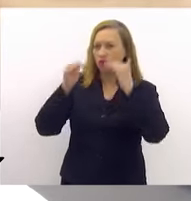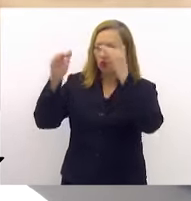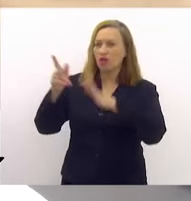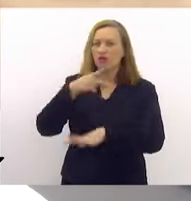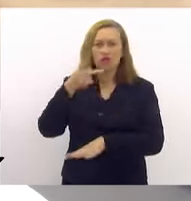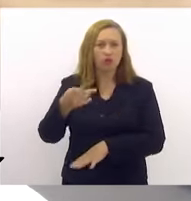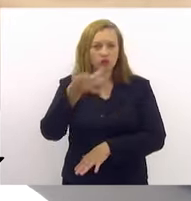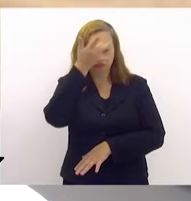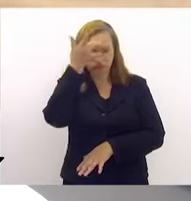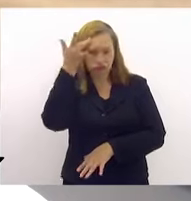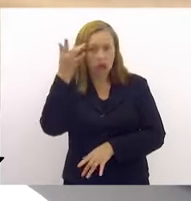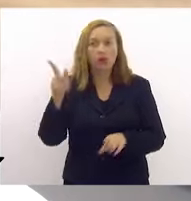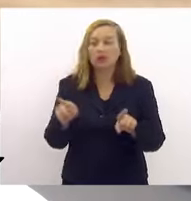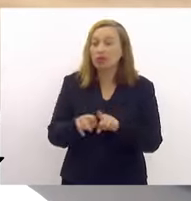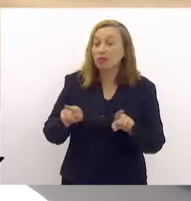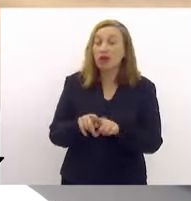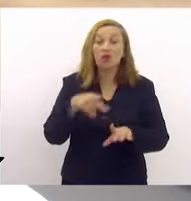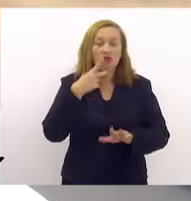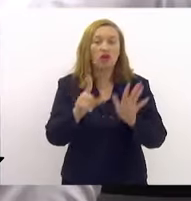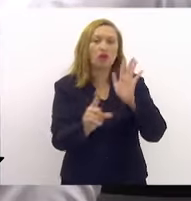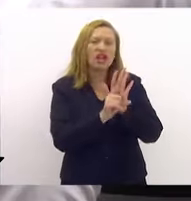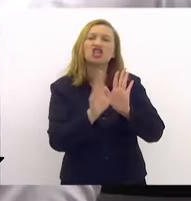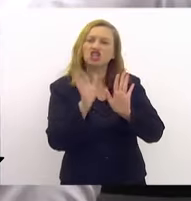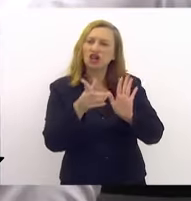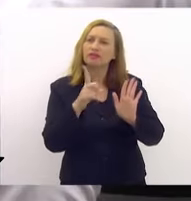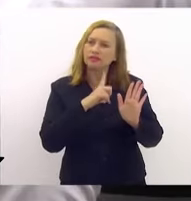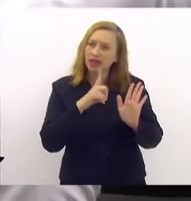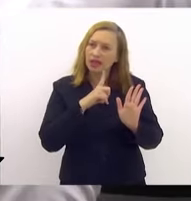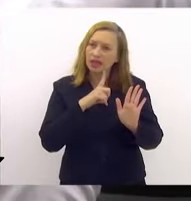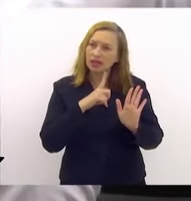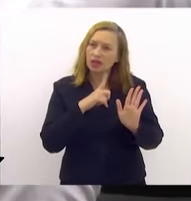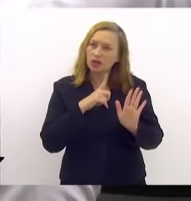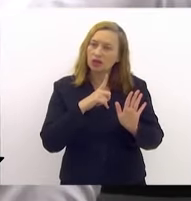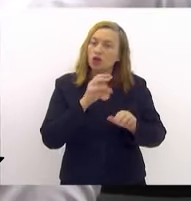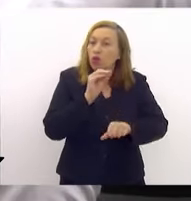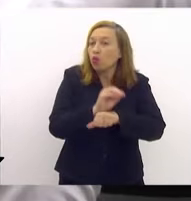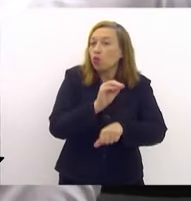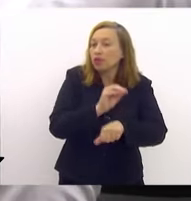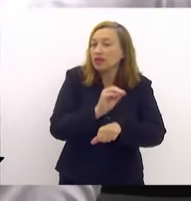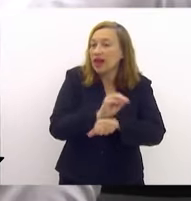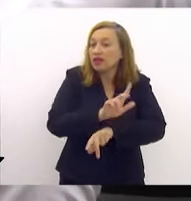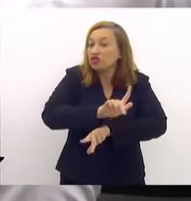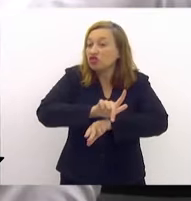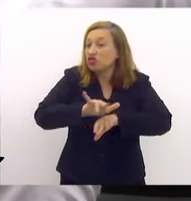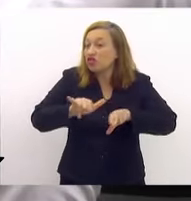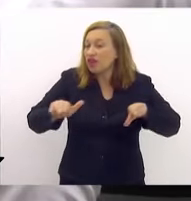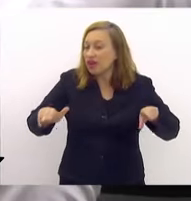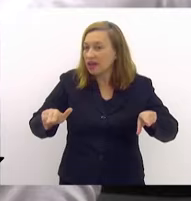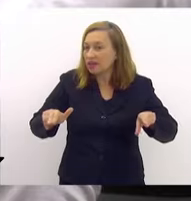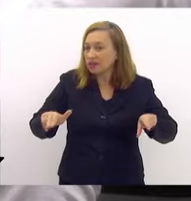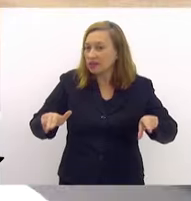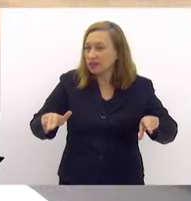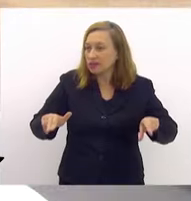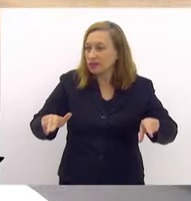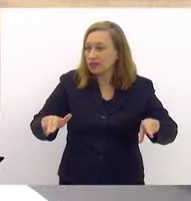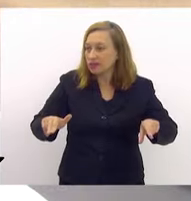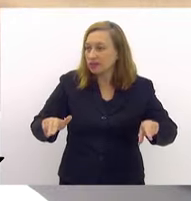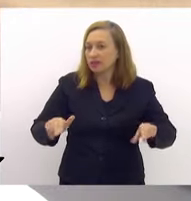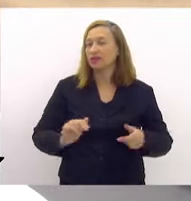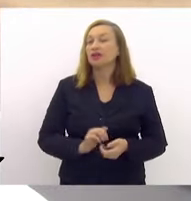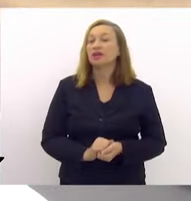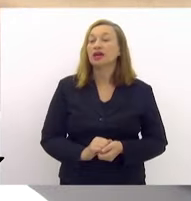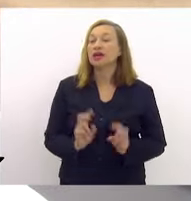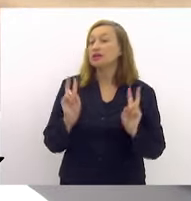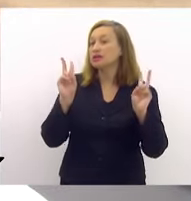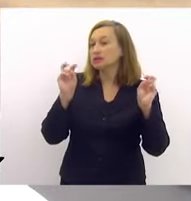mental, e eu trago aqui essa lei que já existe. O nome é Cuidados Paliativos, que até, presidente Amorim, essa